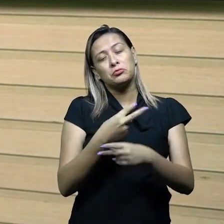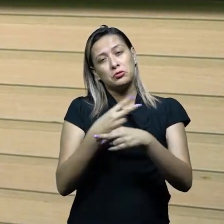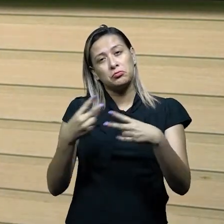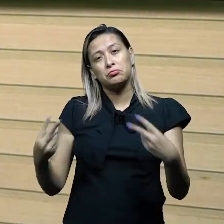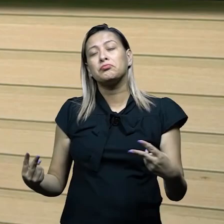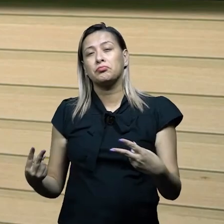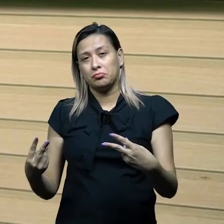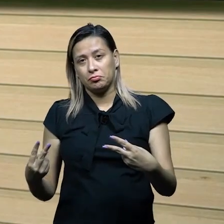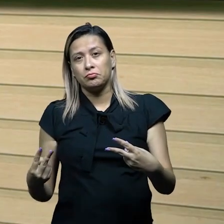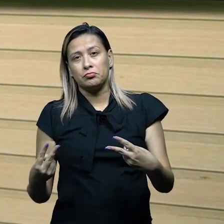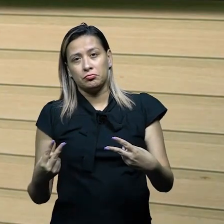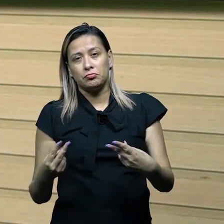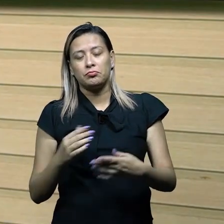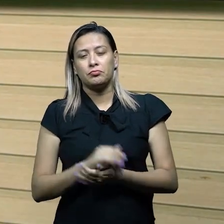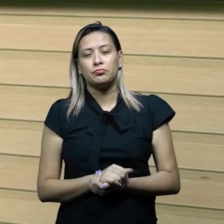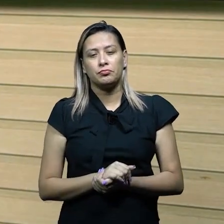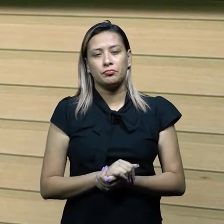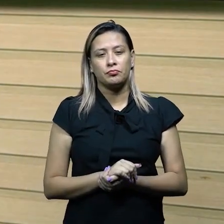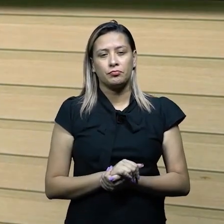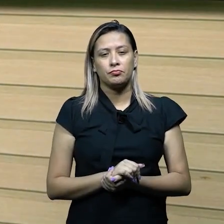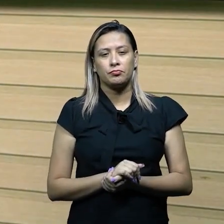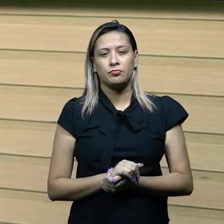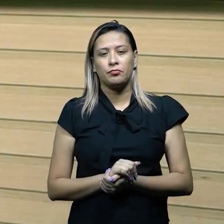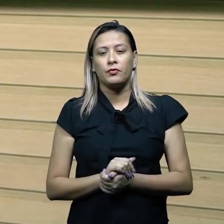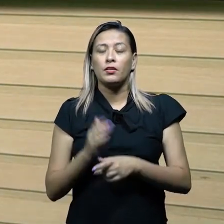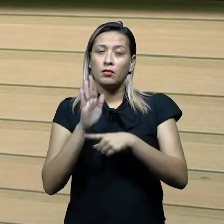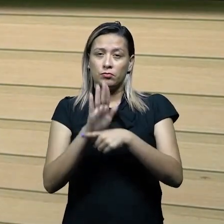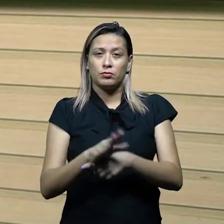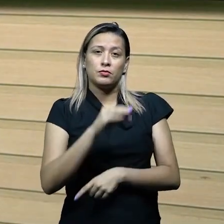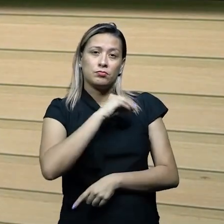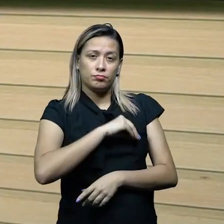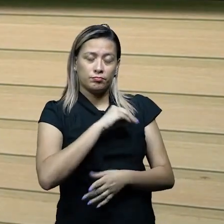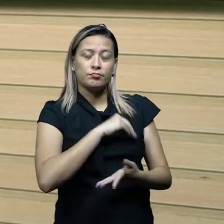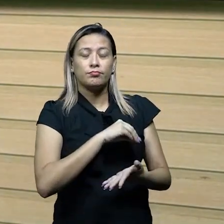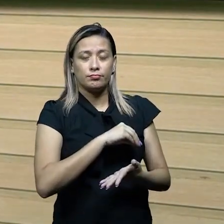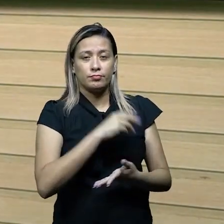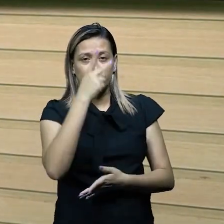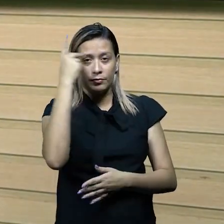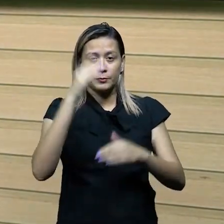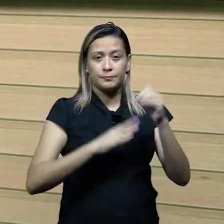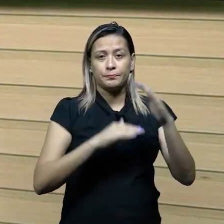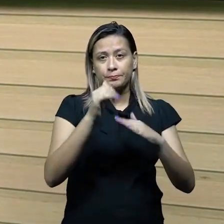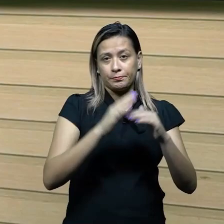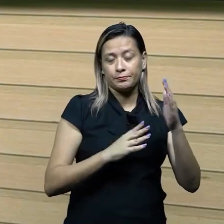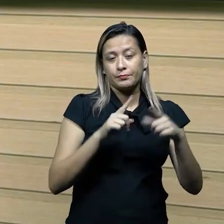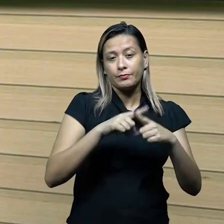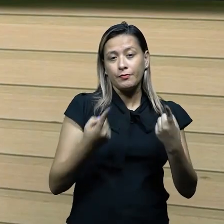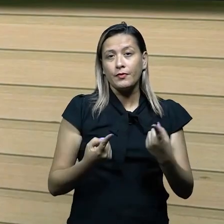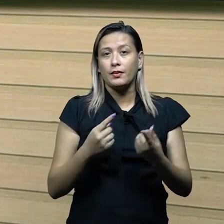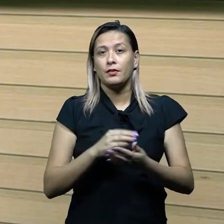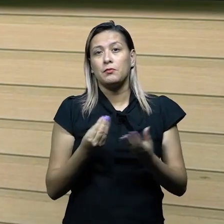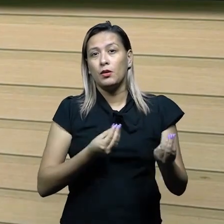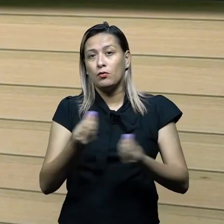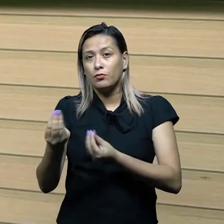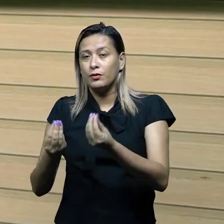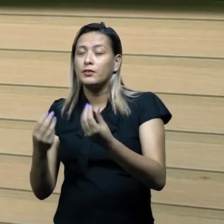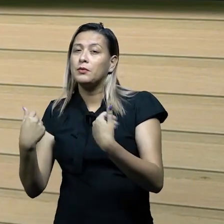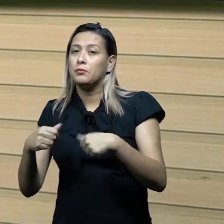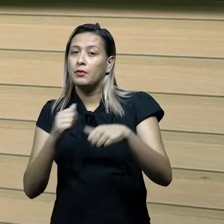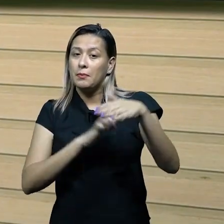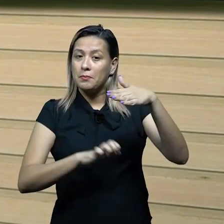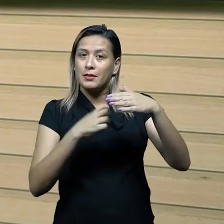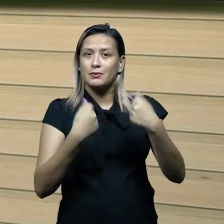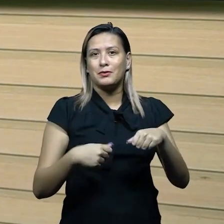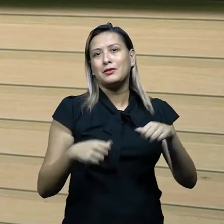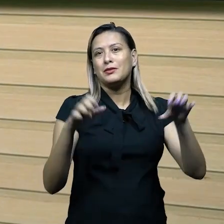benefícios que agregam valores na remuneração do empregado. E aí o RH ele tem que fazer esse estudo. Agora, claro, para ele poder oferecer esses benefícios, a empresa